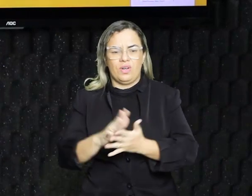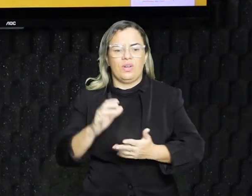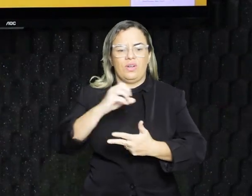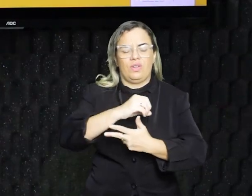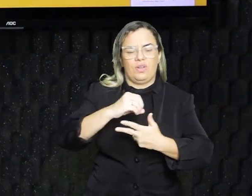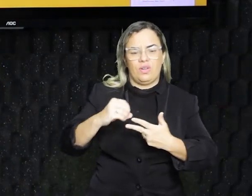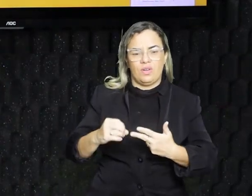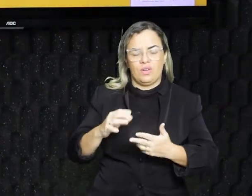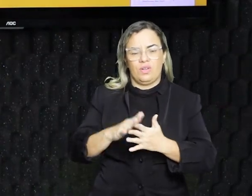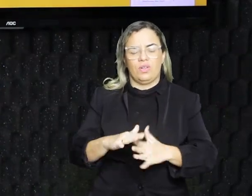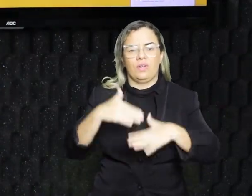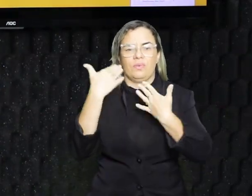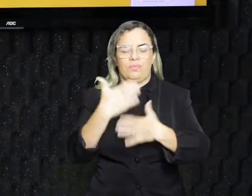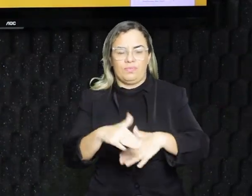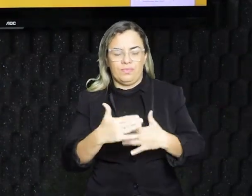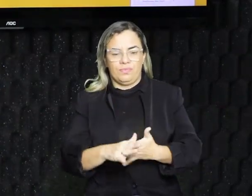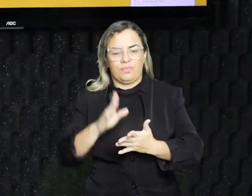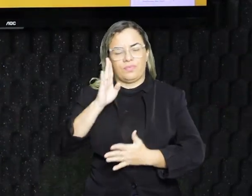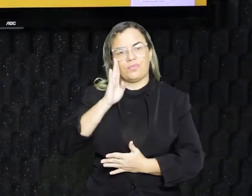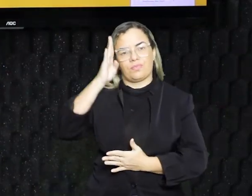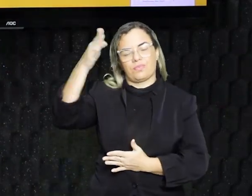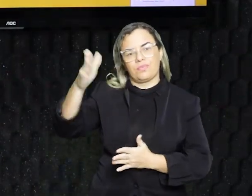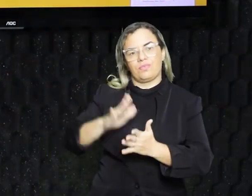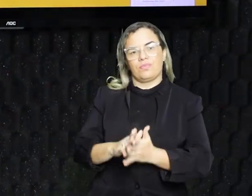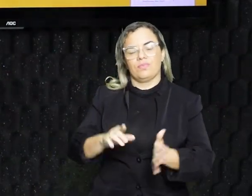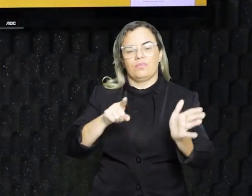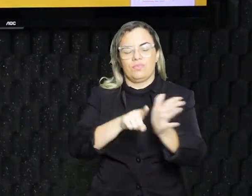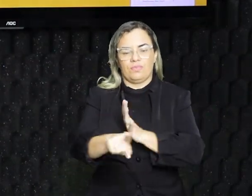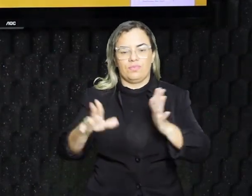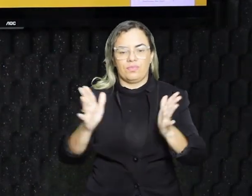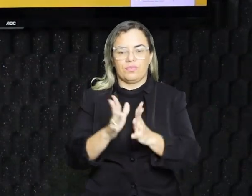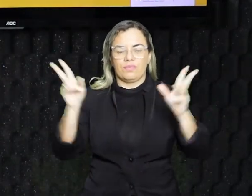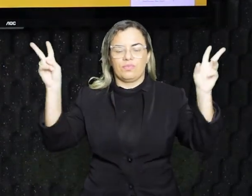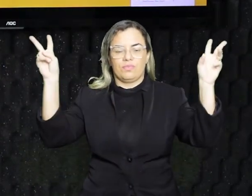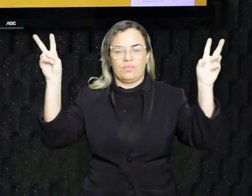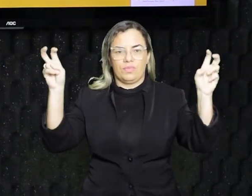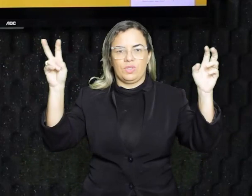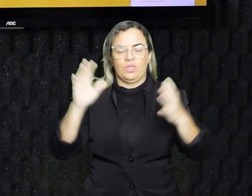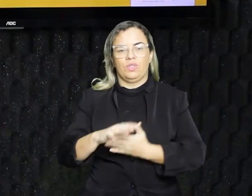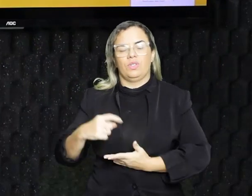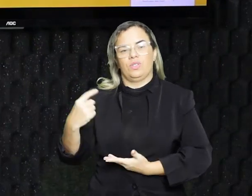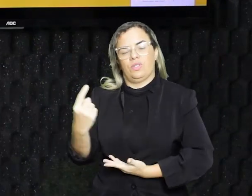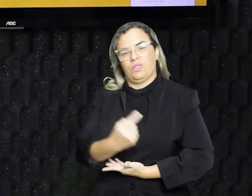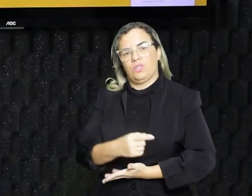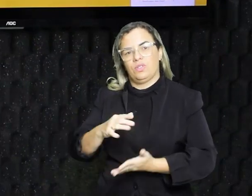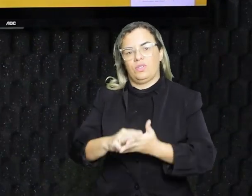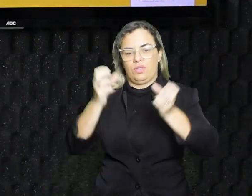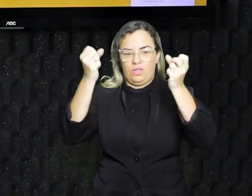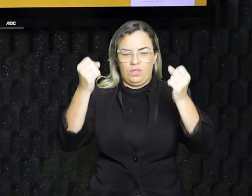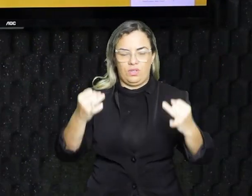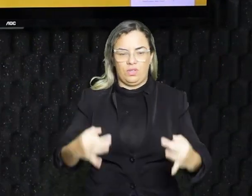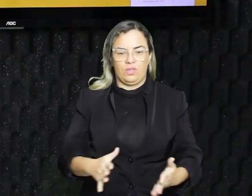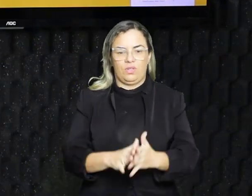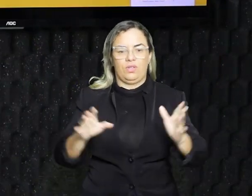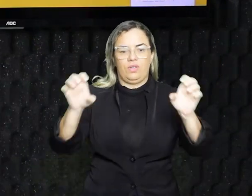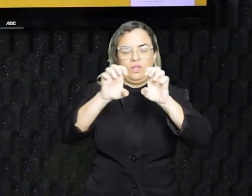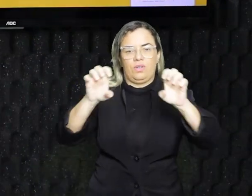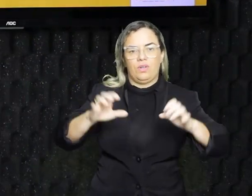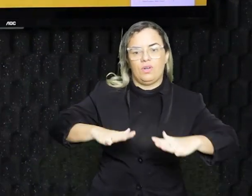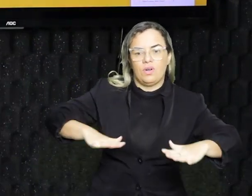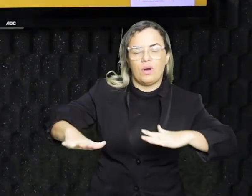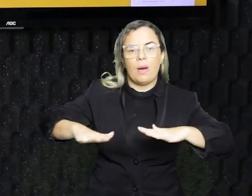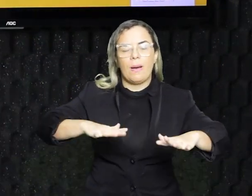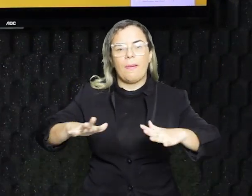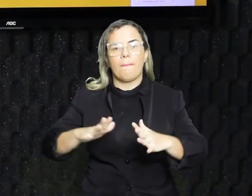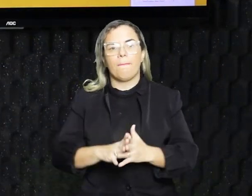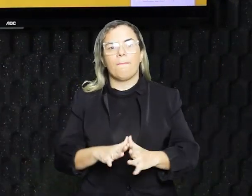aborda, principalmente as questões que mais caem, as principais temáticas. E estamos falando nesse momento sobre a estrutura e